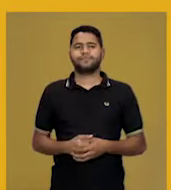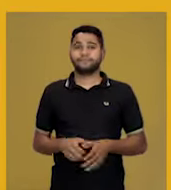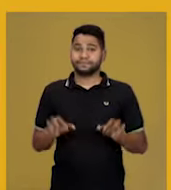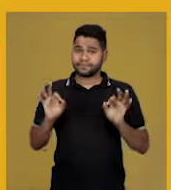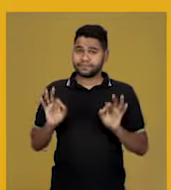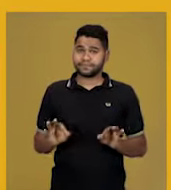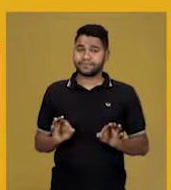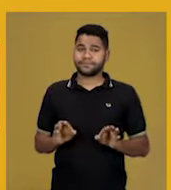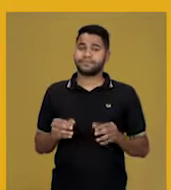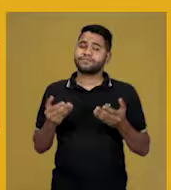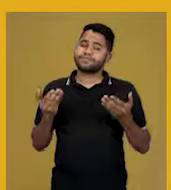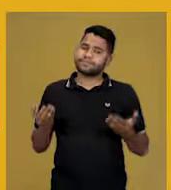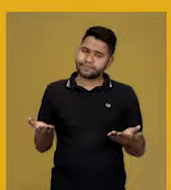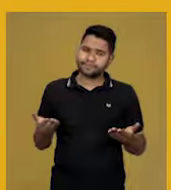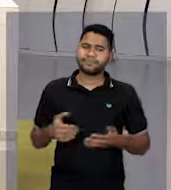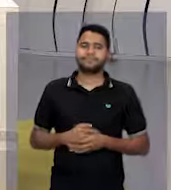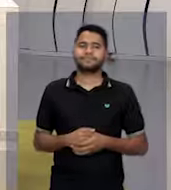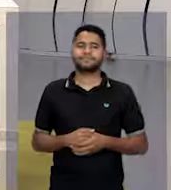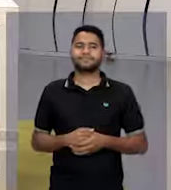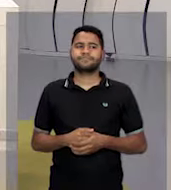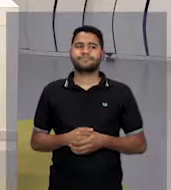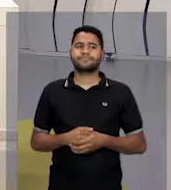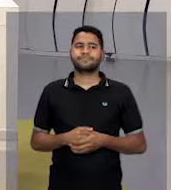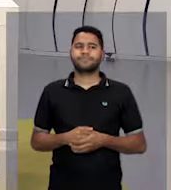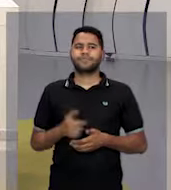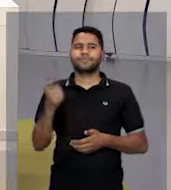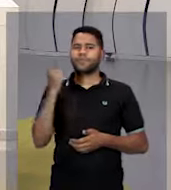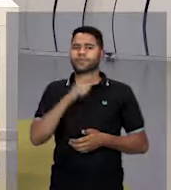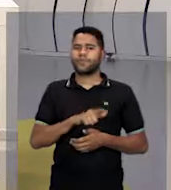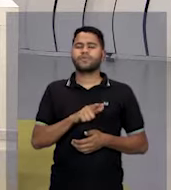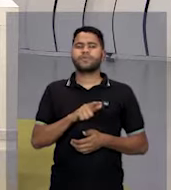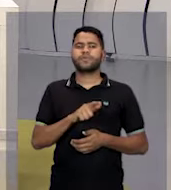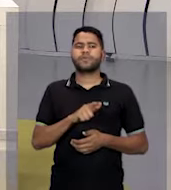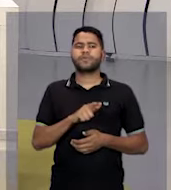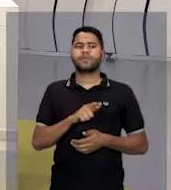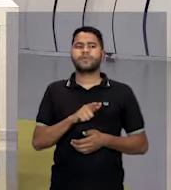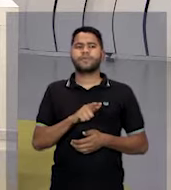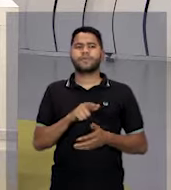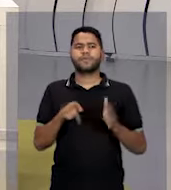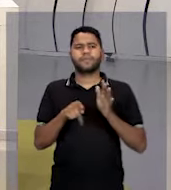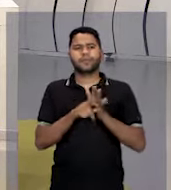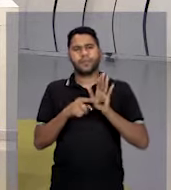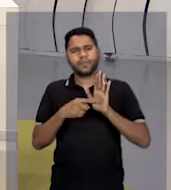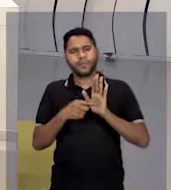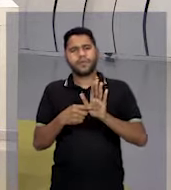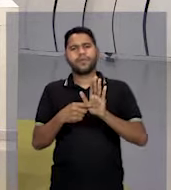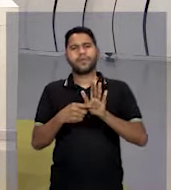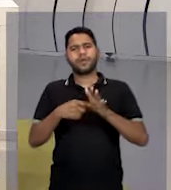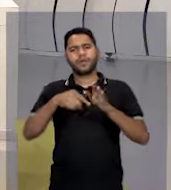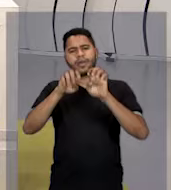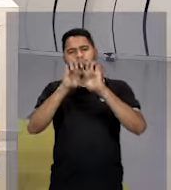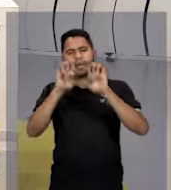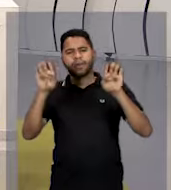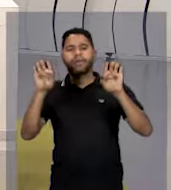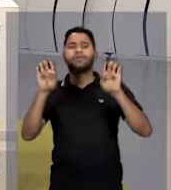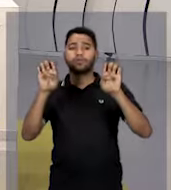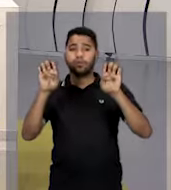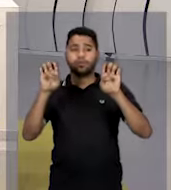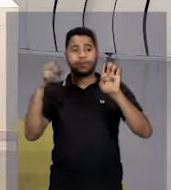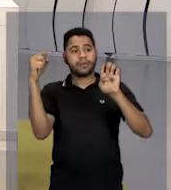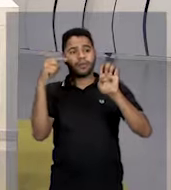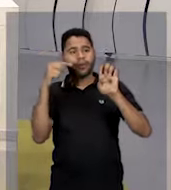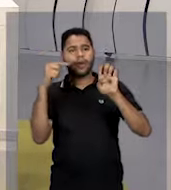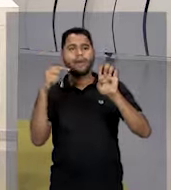certo? Então, pessoal, a gente consegue, então, conseguir determinar essas equações, através dessas